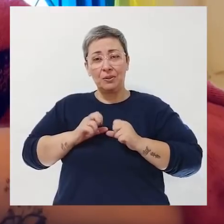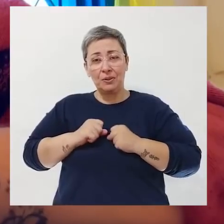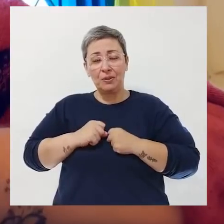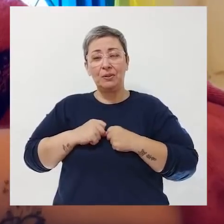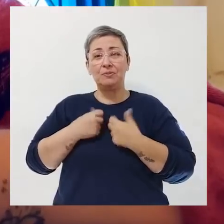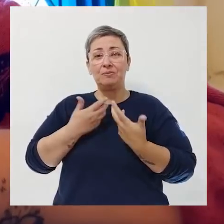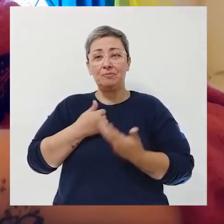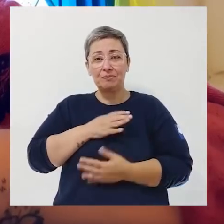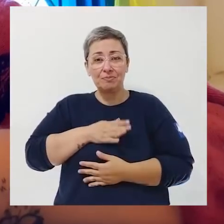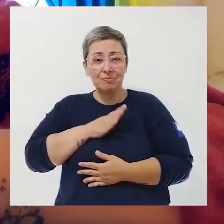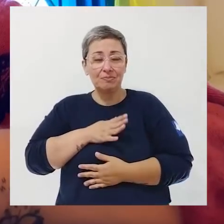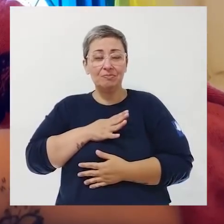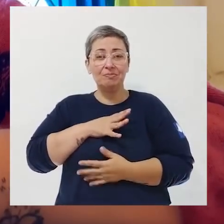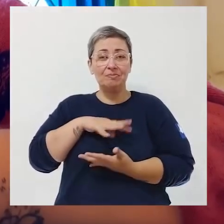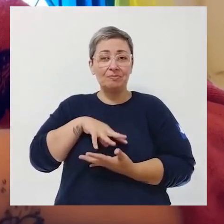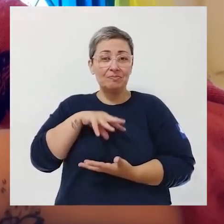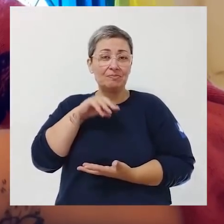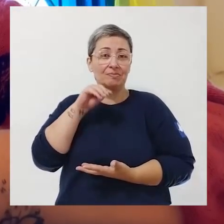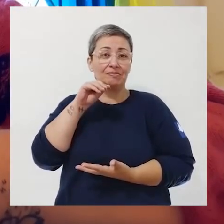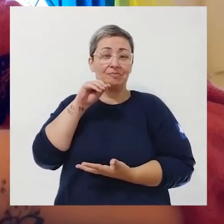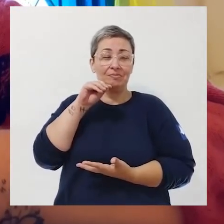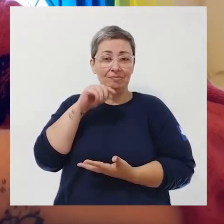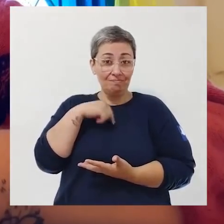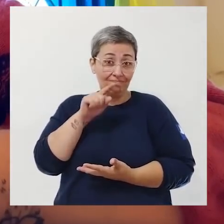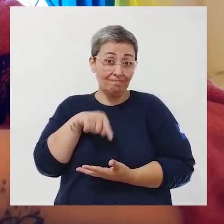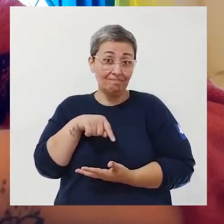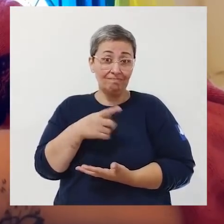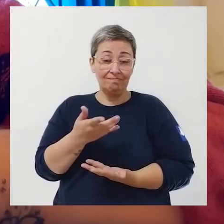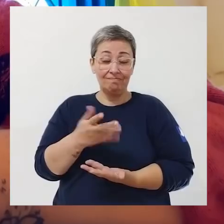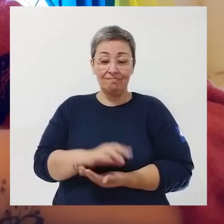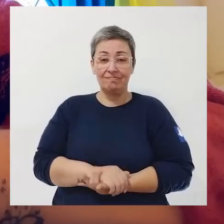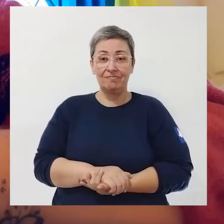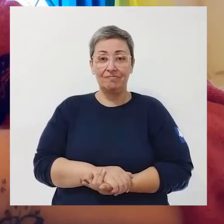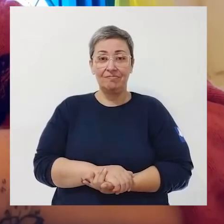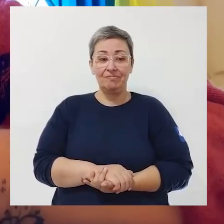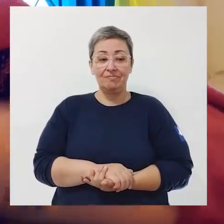acalmar o nosso coração, a nossa alma? Não é mesmo?